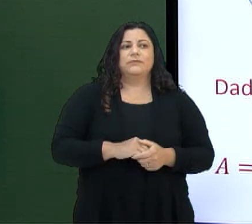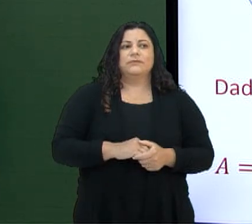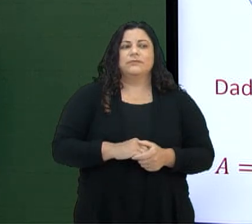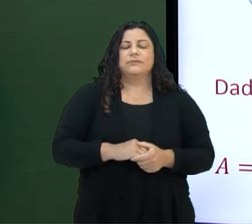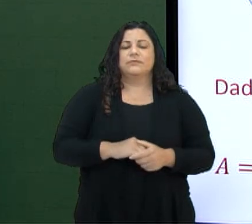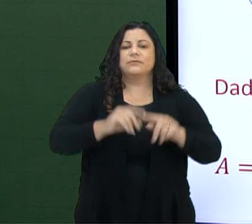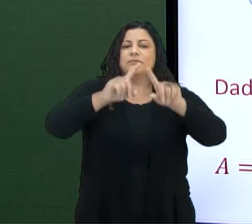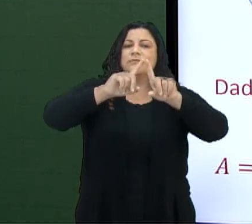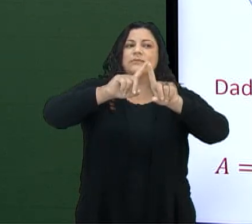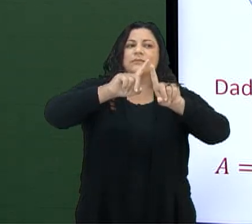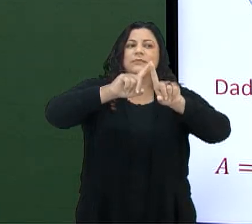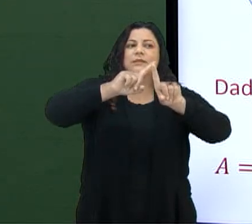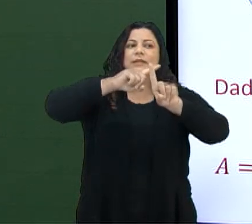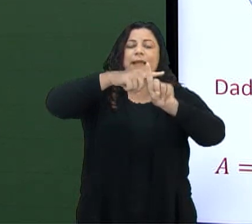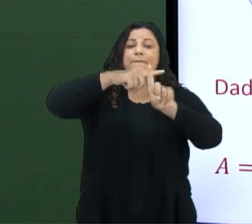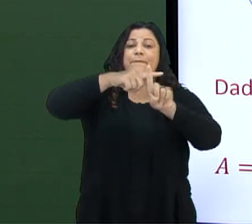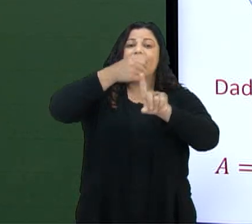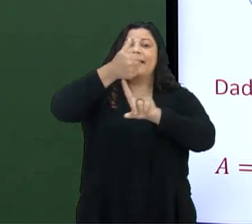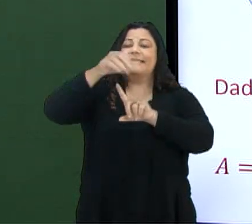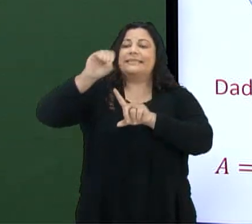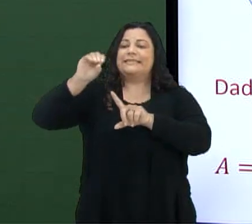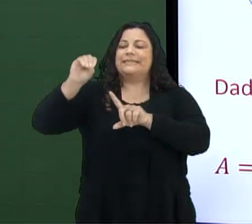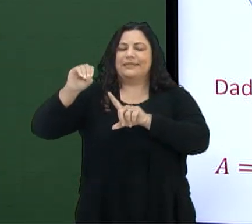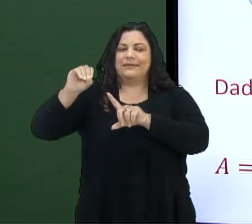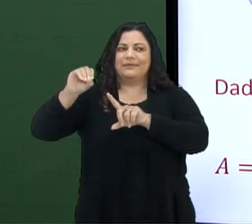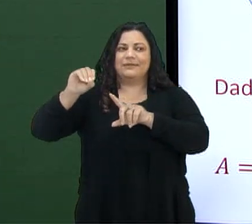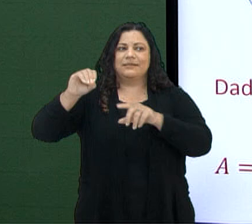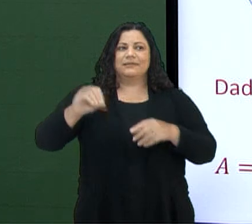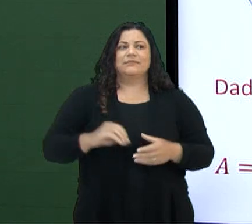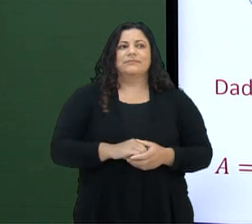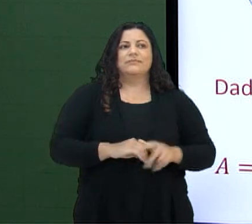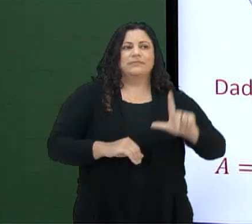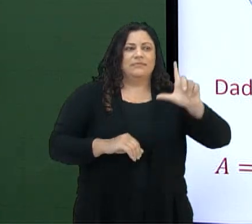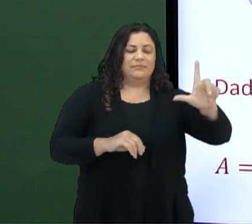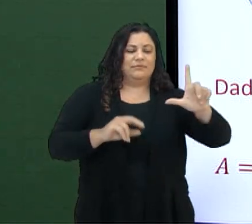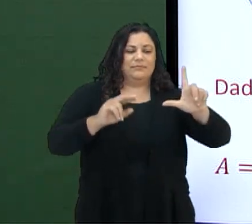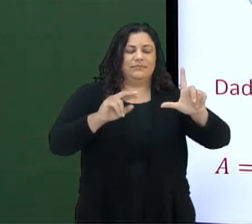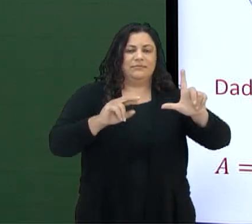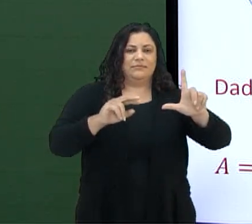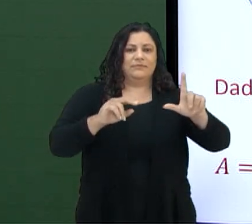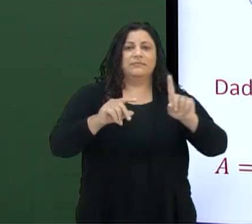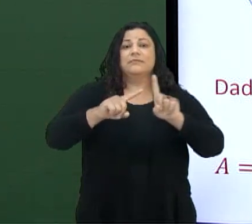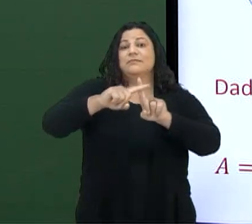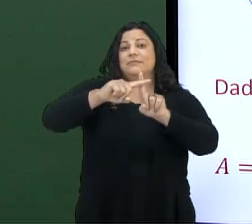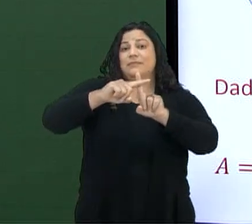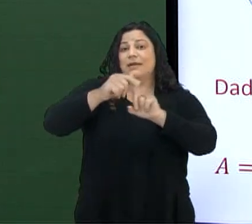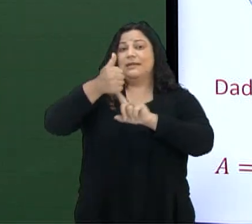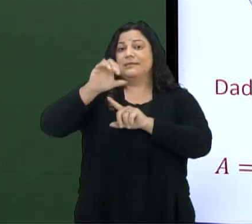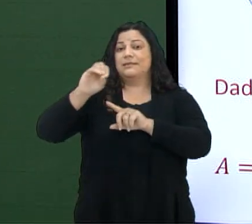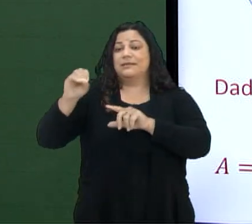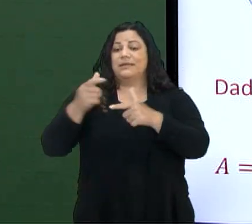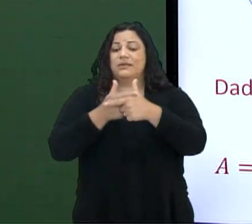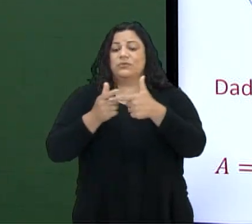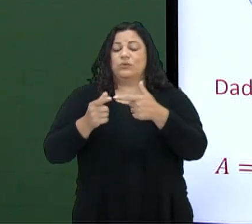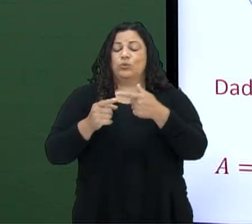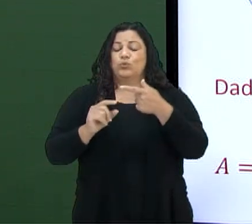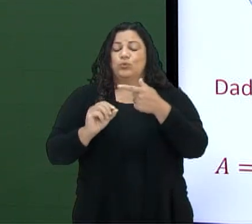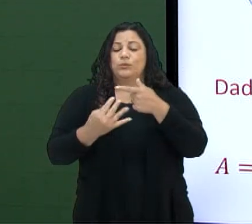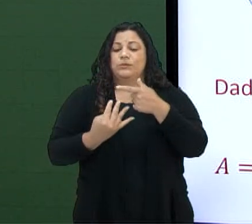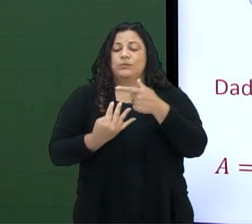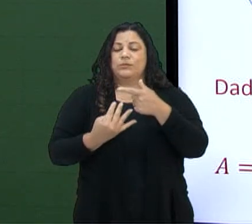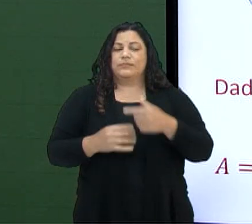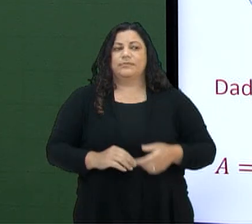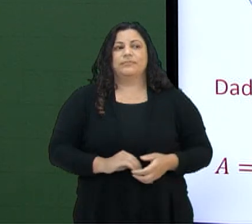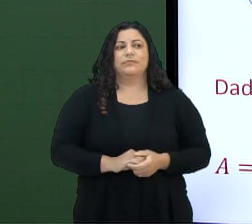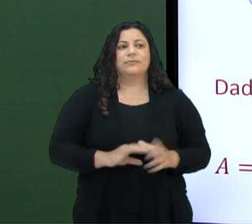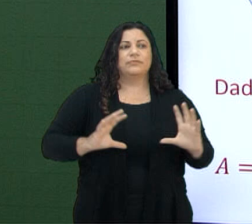vai ficar 100, certo? Ó, L ao quadrado mais 100 sobre 4. Agora eu vou pegar esses